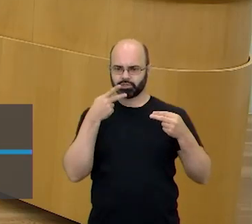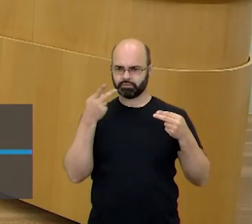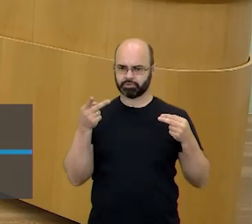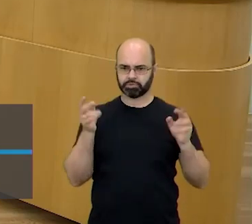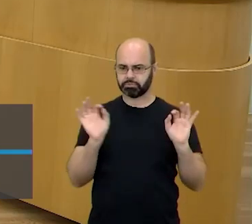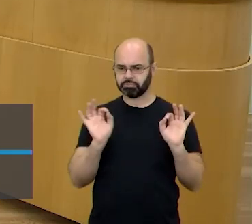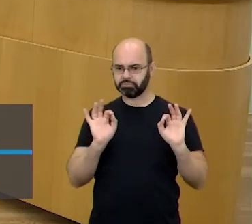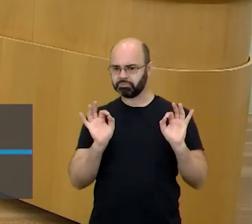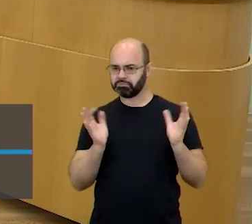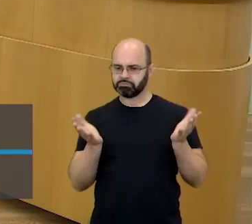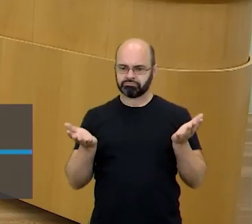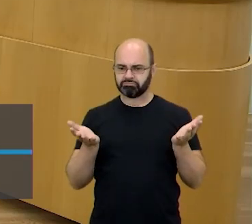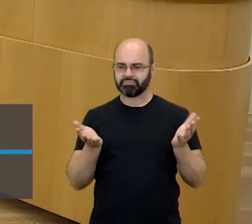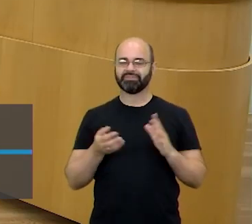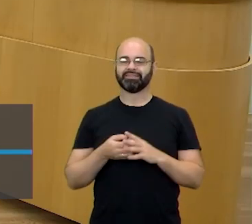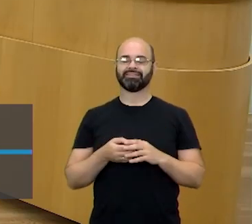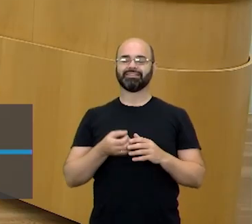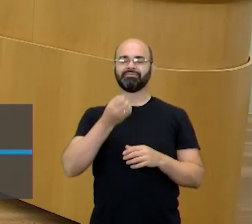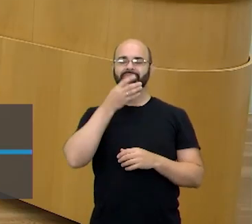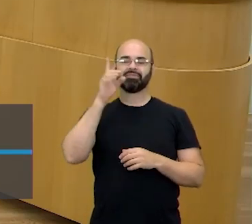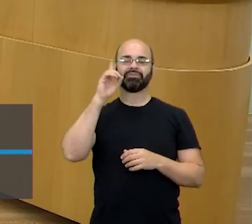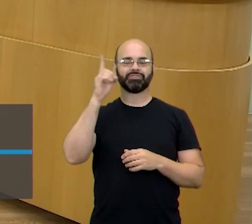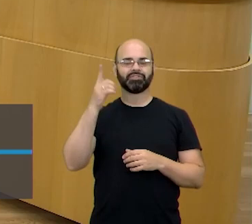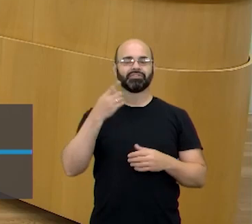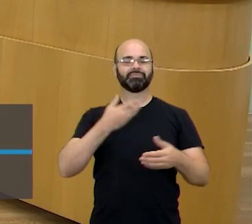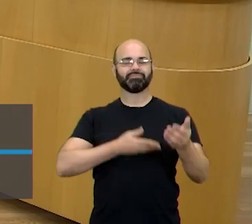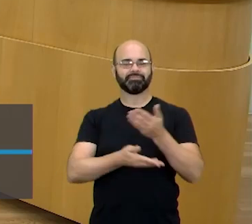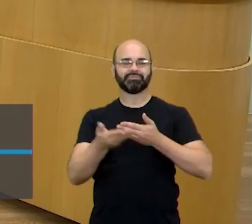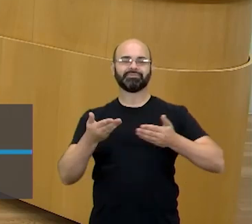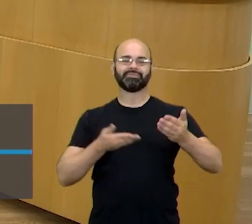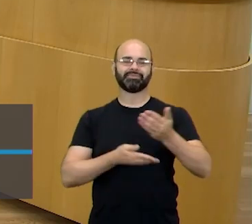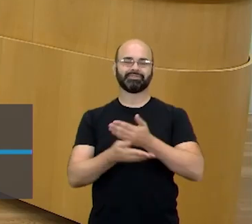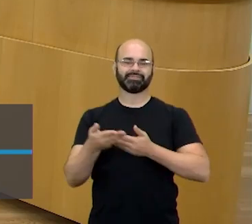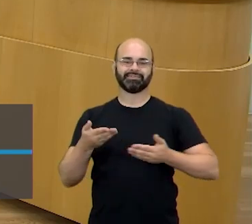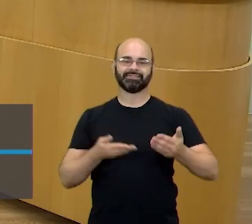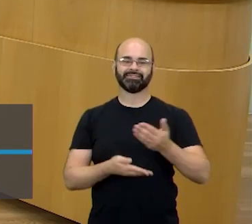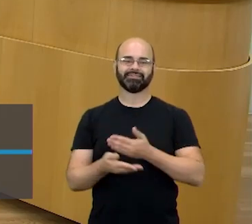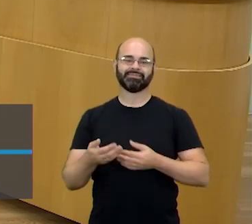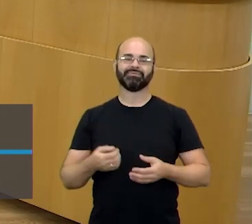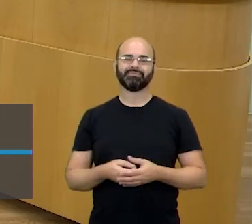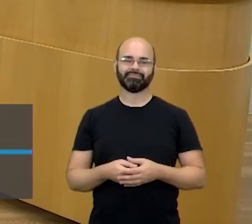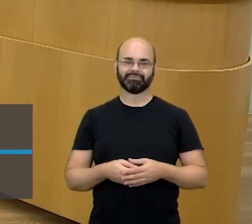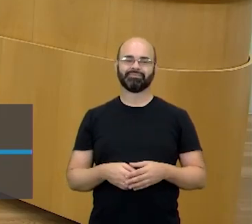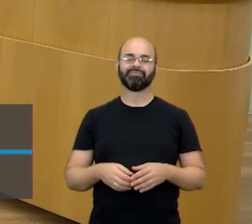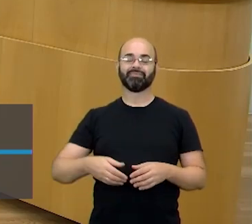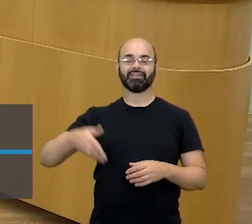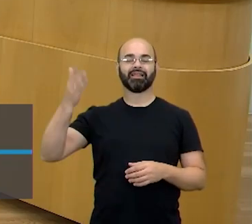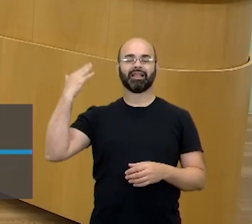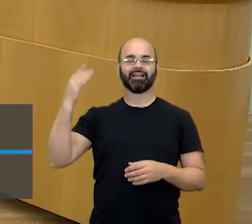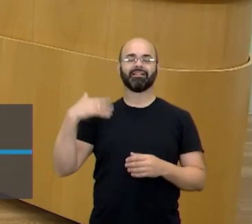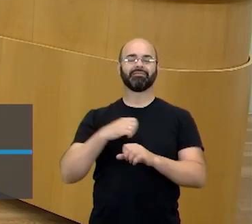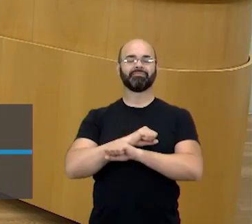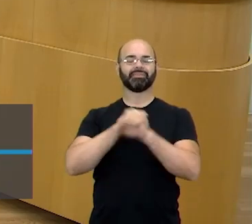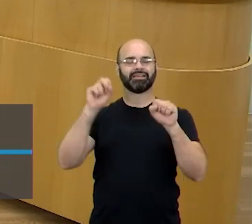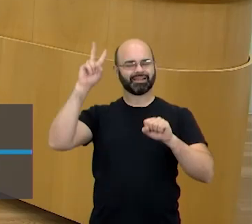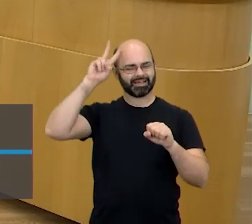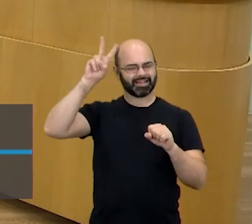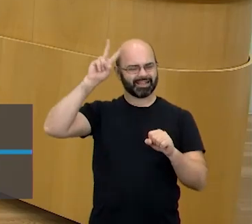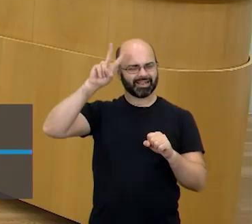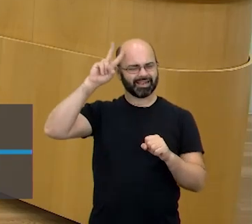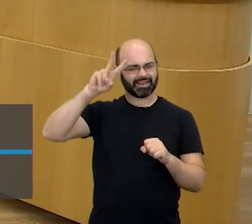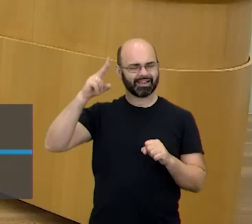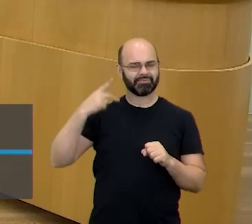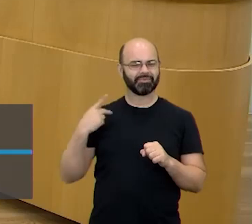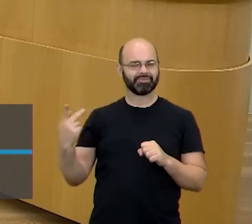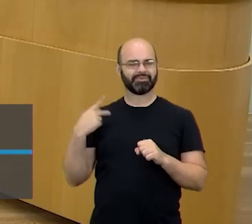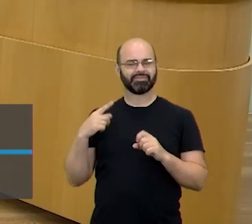vamos aqui compartilhar os bons dias, como os nossos finados bons programas matinais. Lembra? A gente estava comentando outro dia